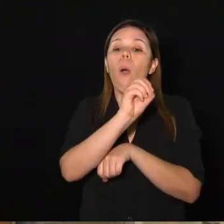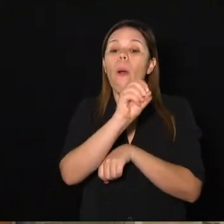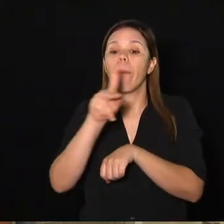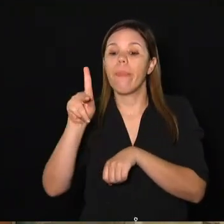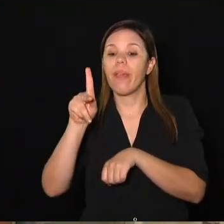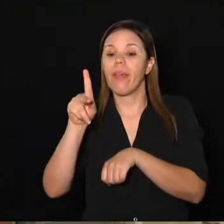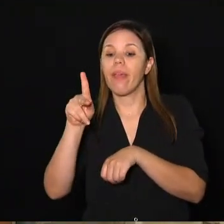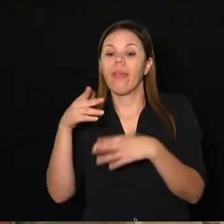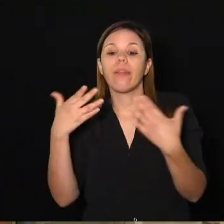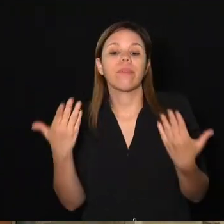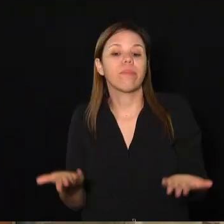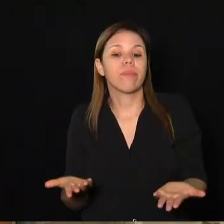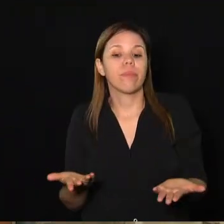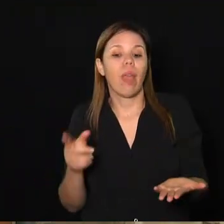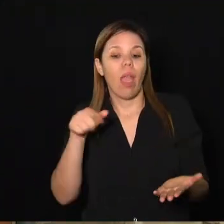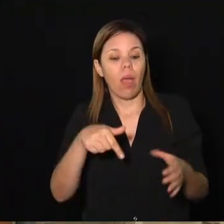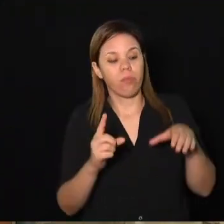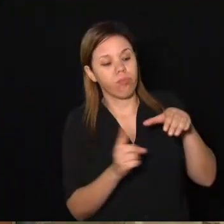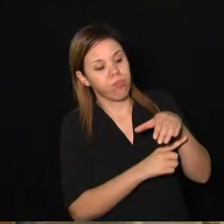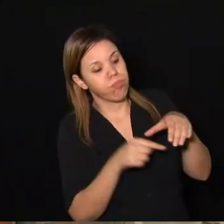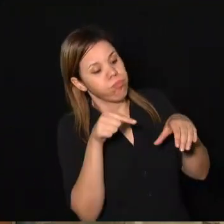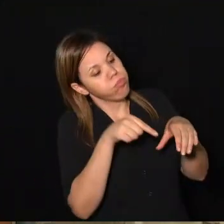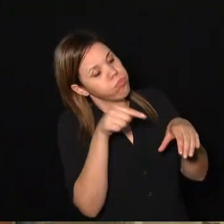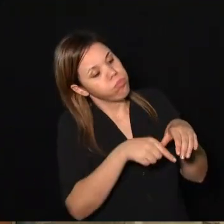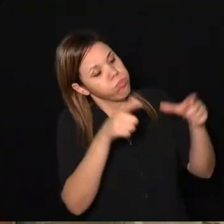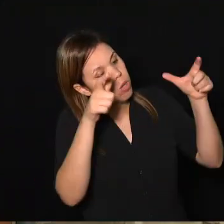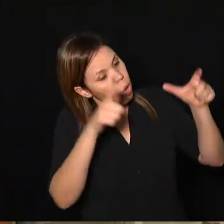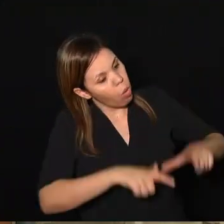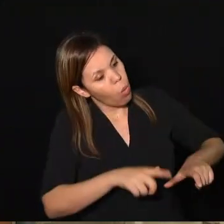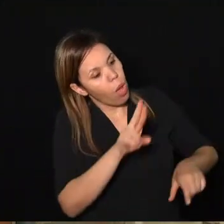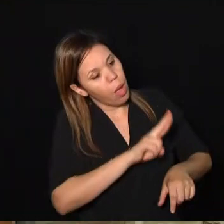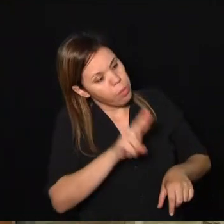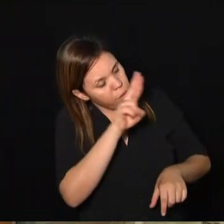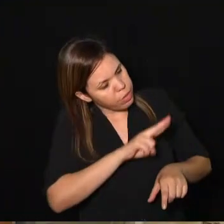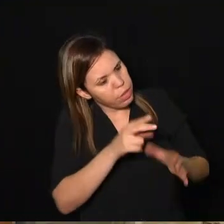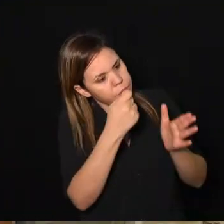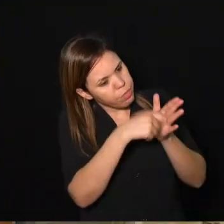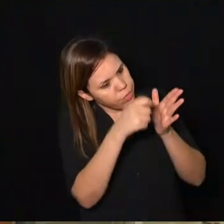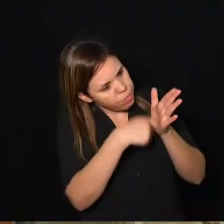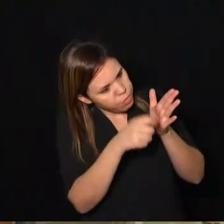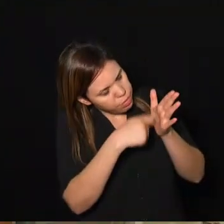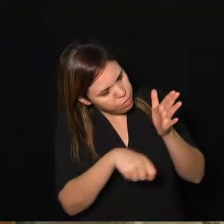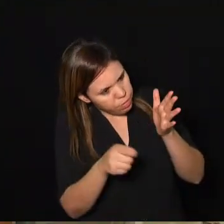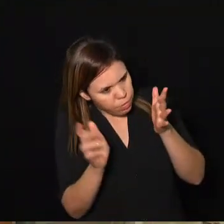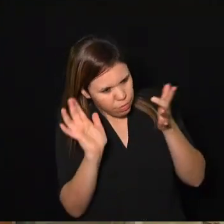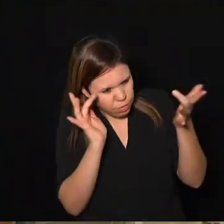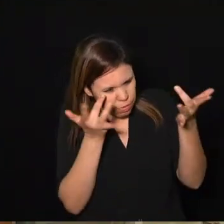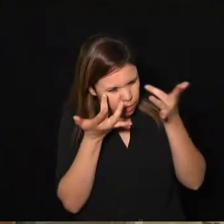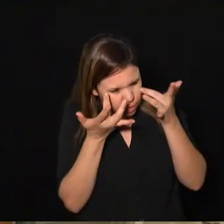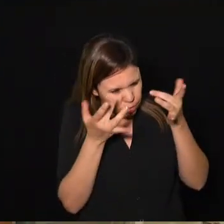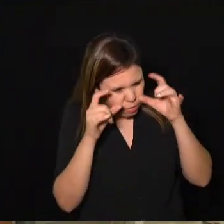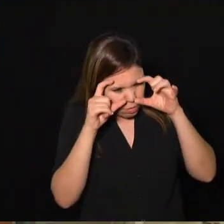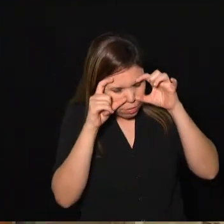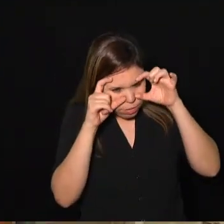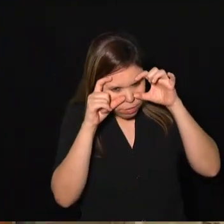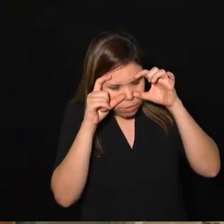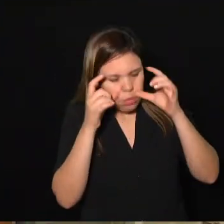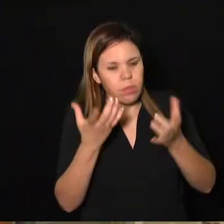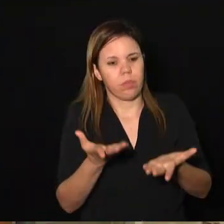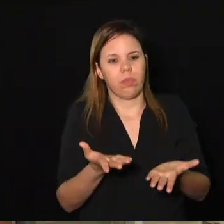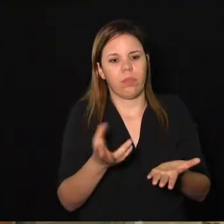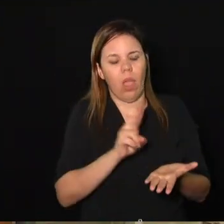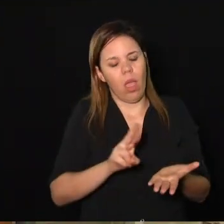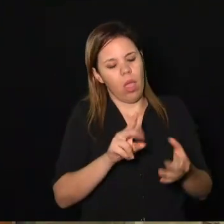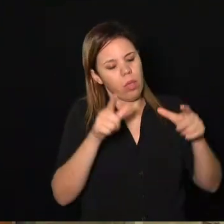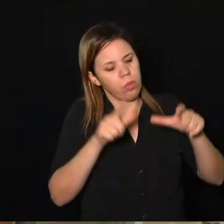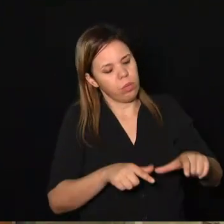o gabinete é o espaço que o optometrista vai realizar a prescrição de óculos e lentes de contato é o espaço